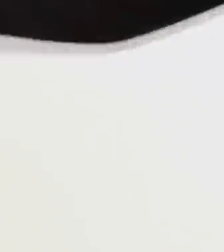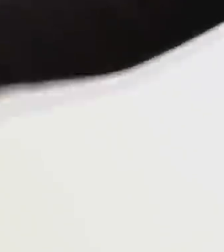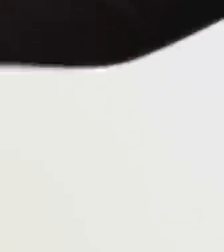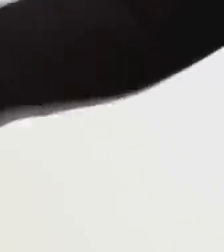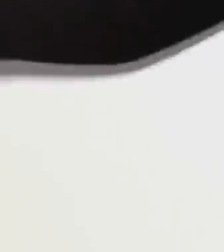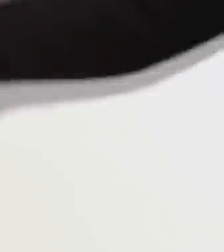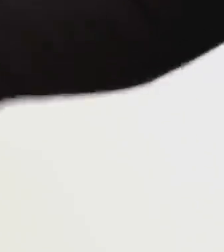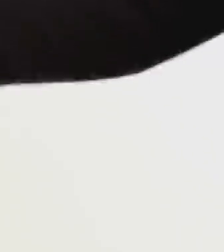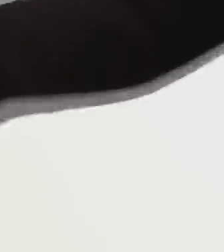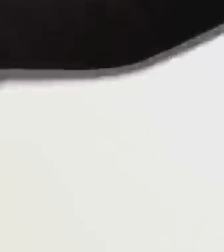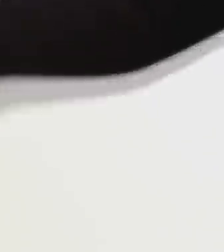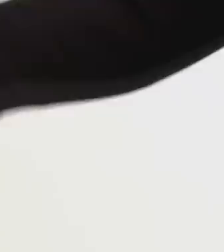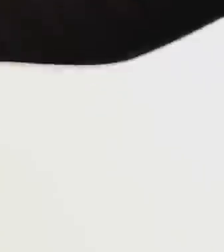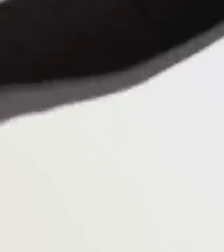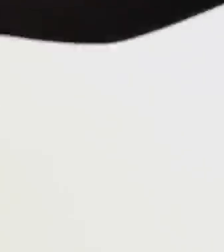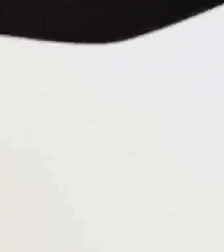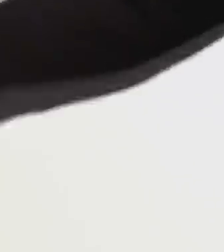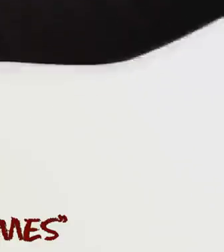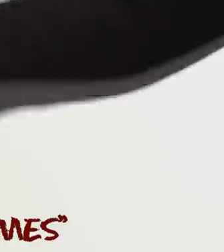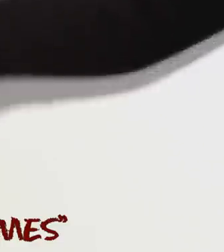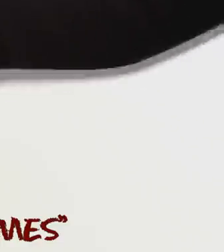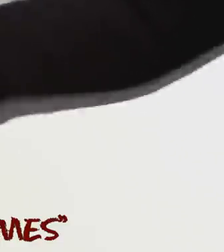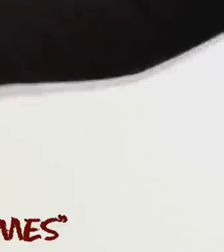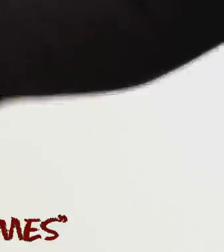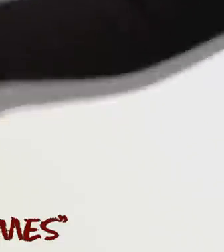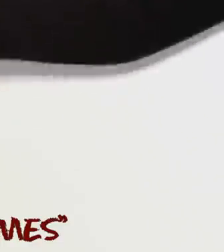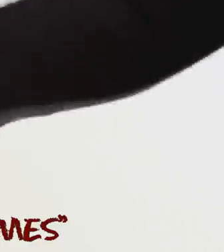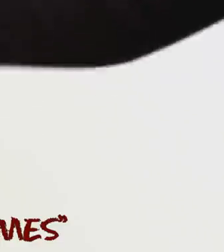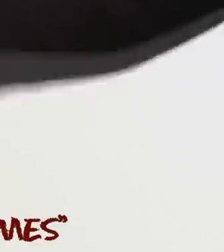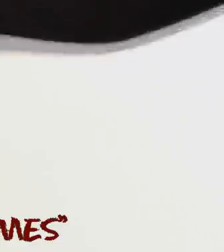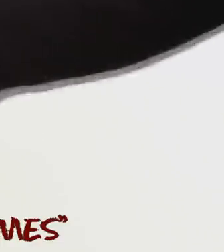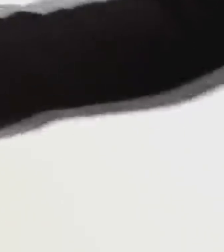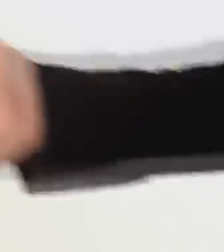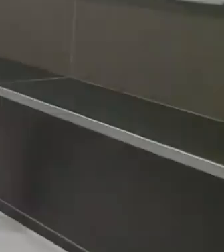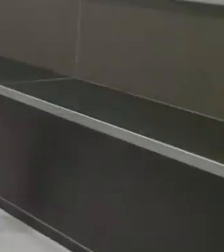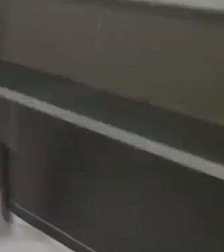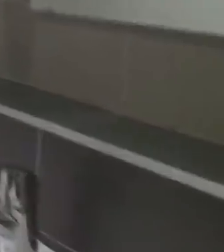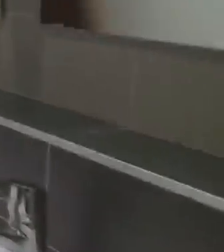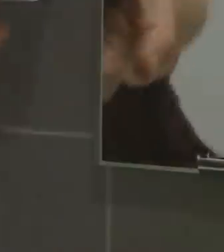Não podemos deixar que Lula e Bolsonaro ganhem as próximas eleições. É verdade, vamos de Ciro Gomes.